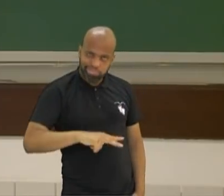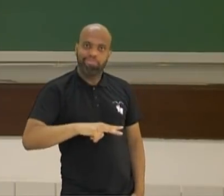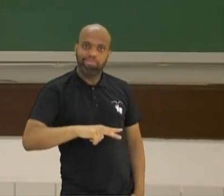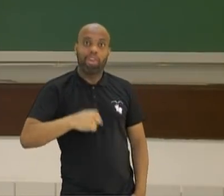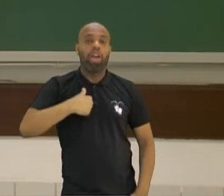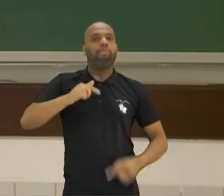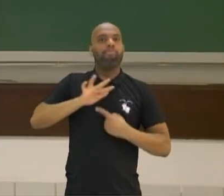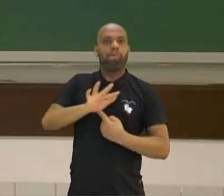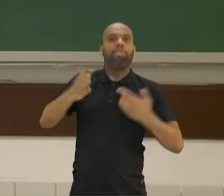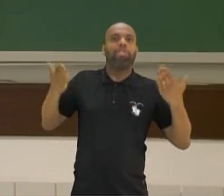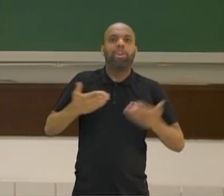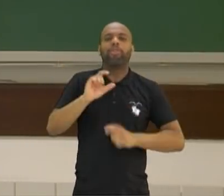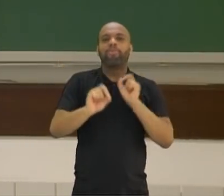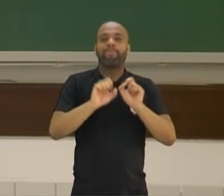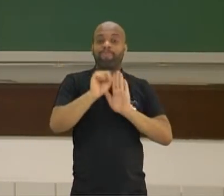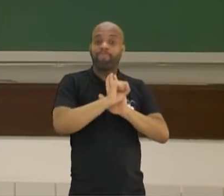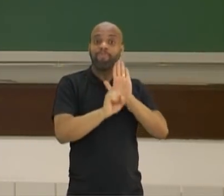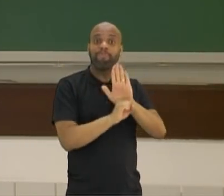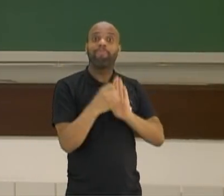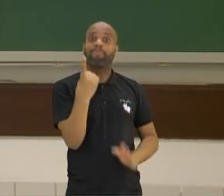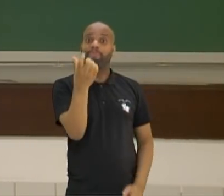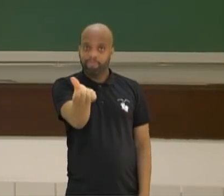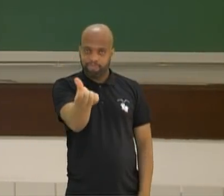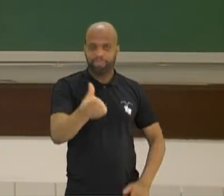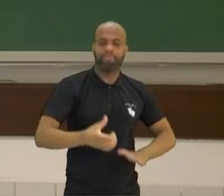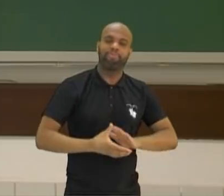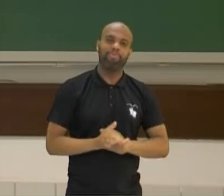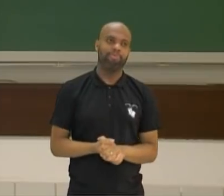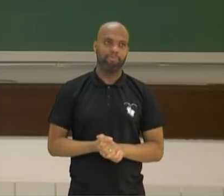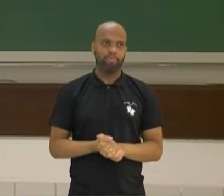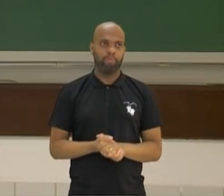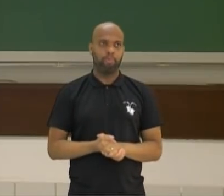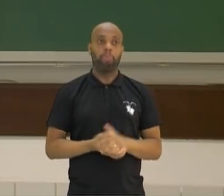eu estou mostrando para vocês, é no século XVI.